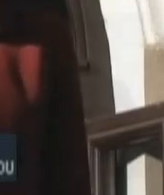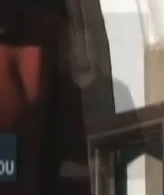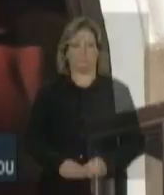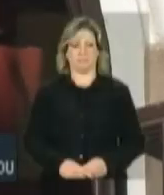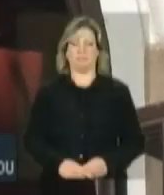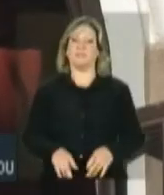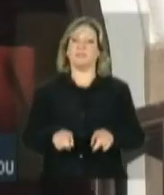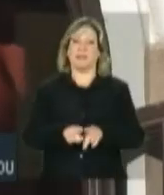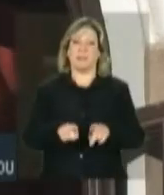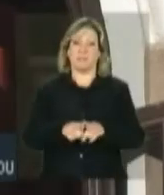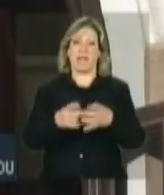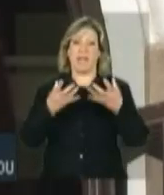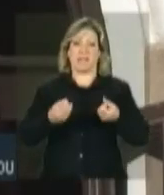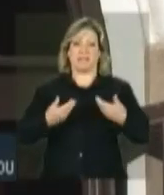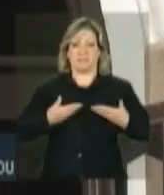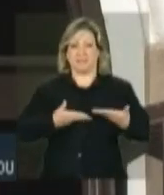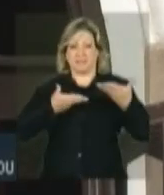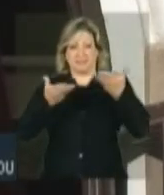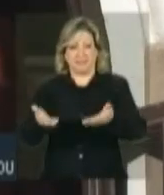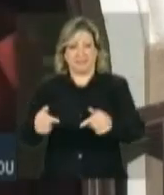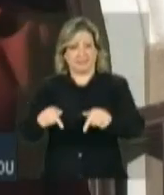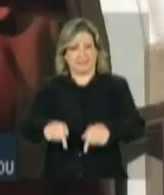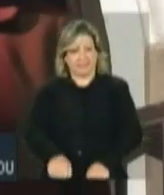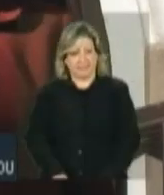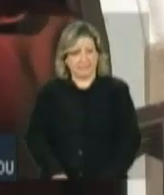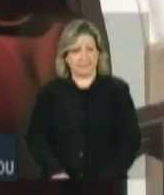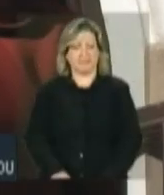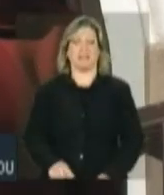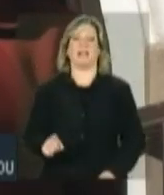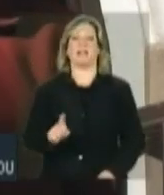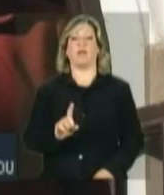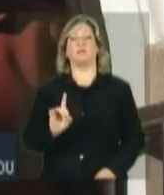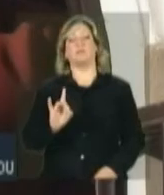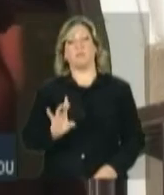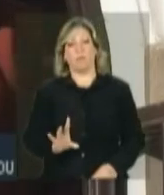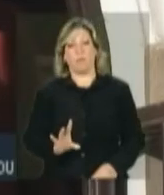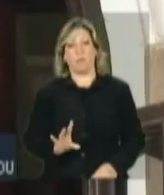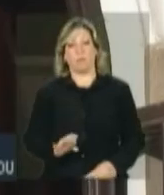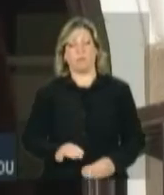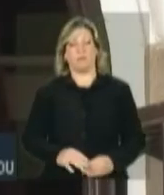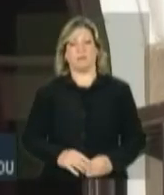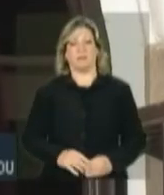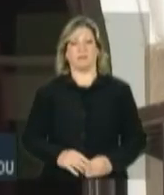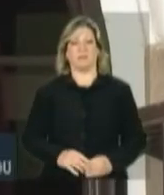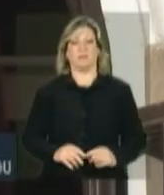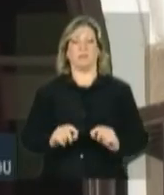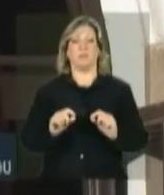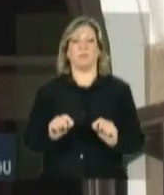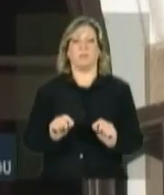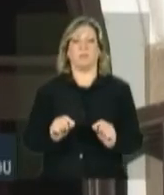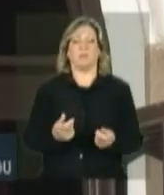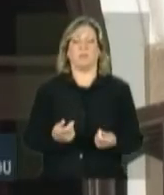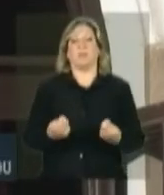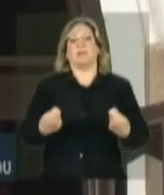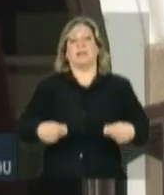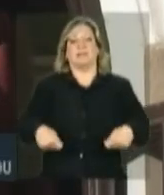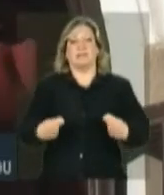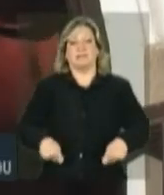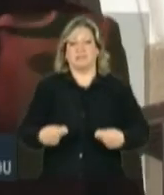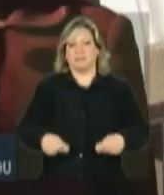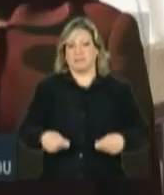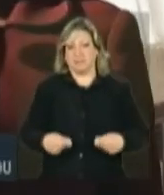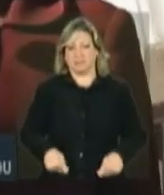e ter me recebido não apenas com a necessária